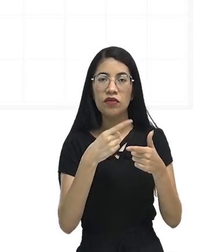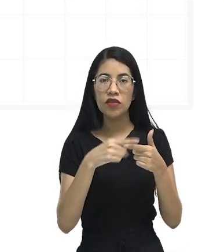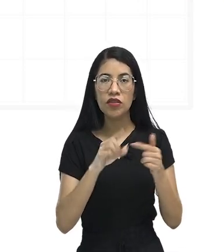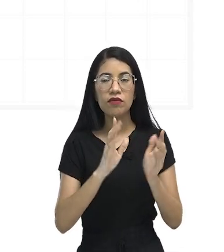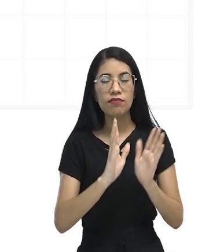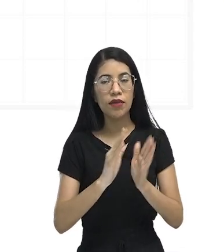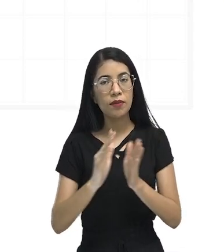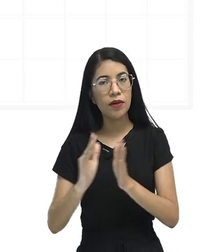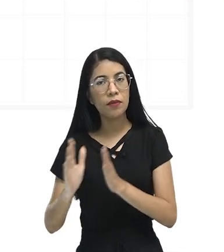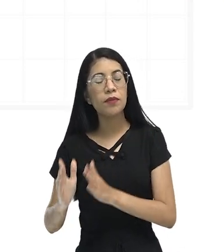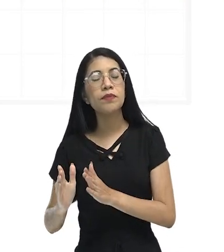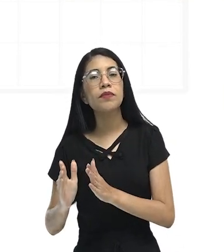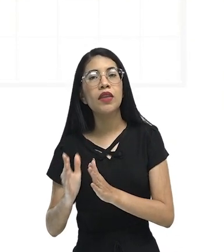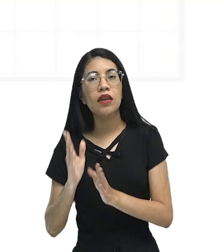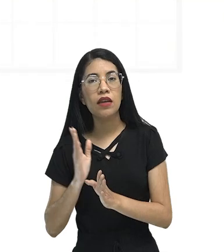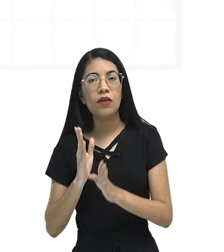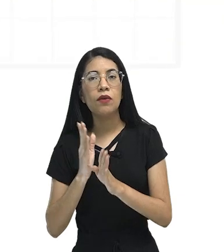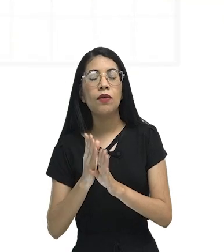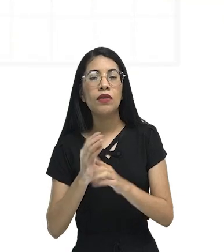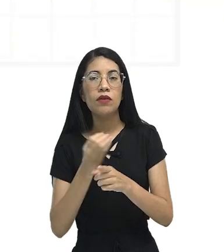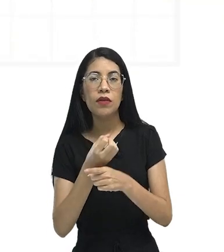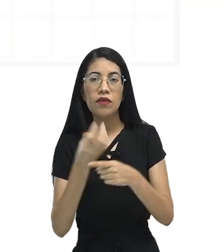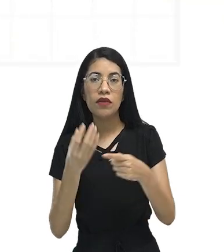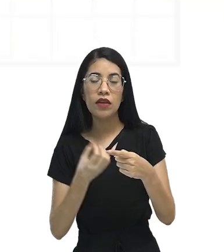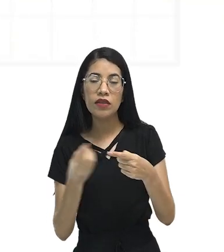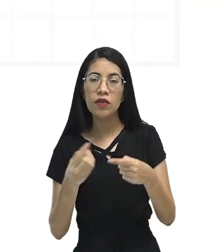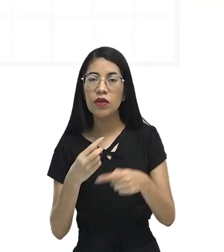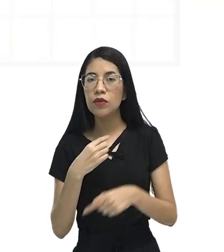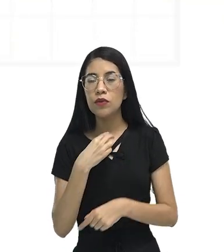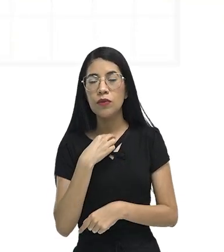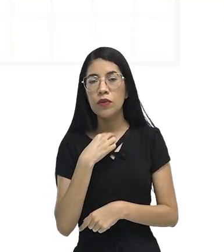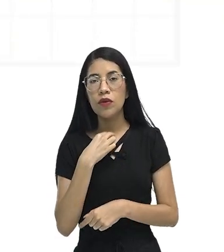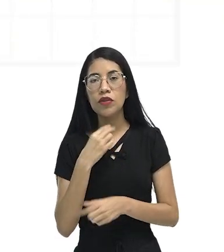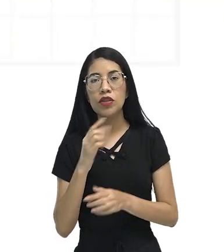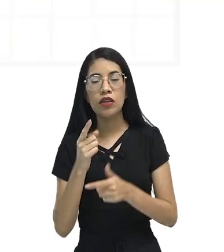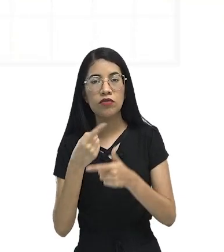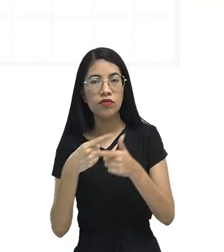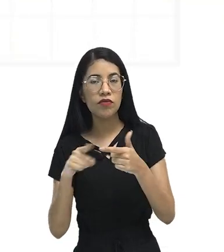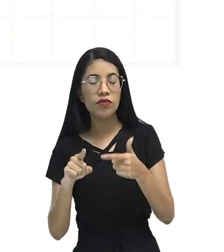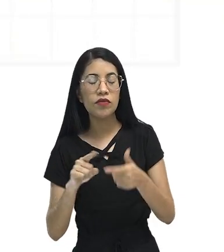sucessivas até chegar numa fração irredutível.